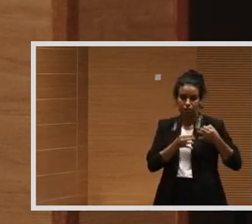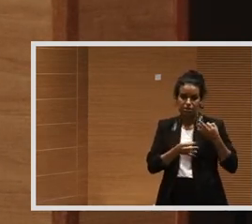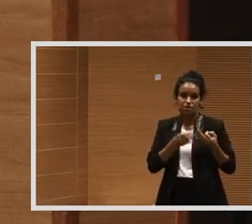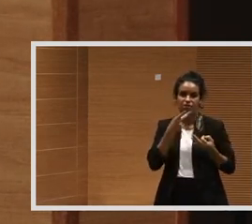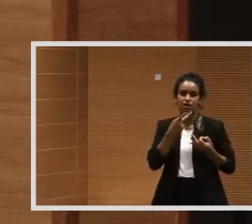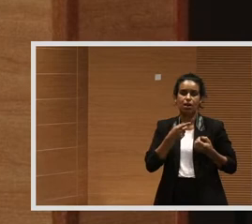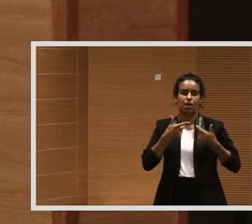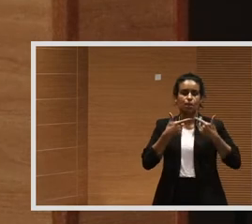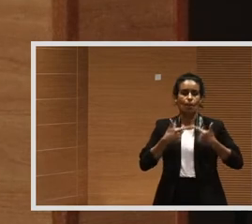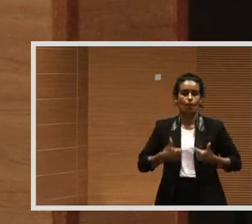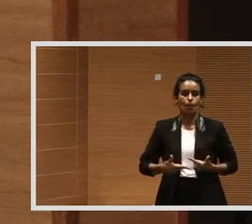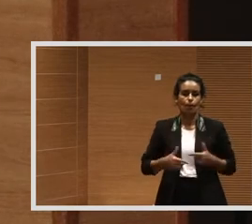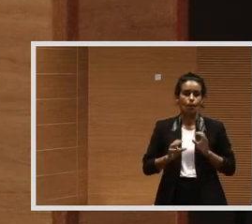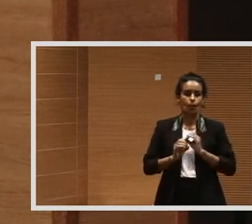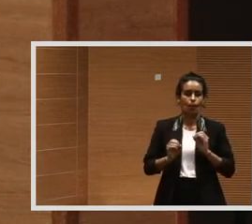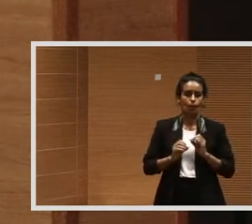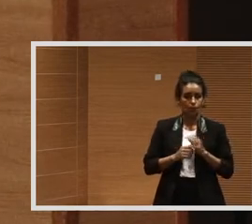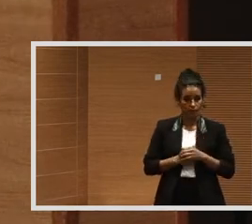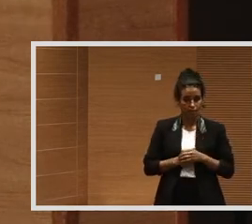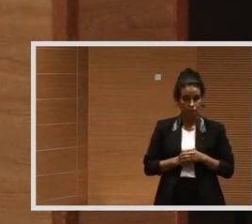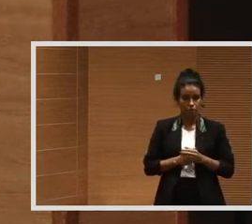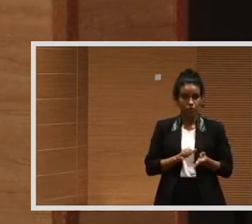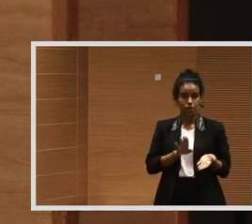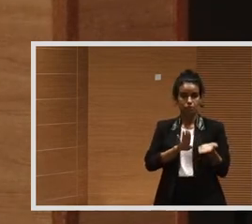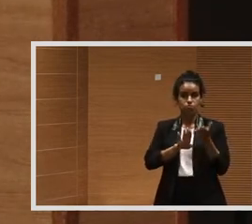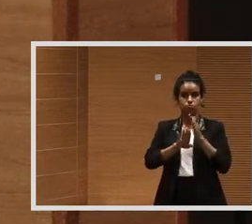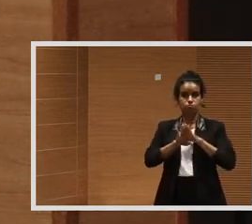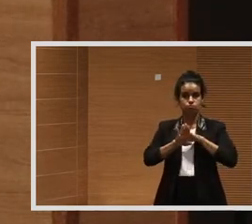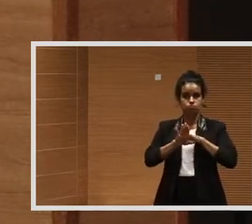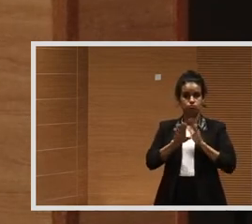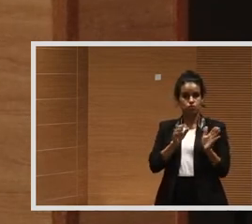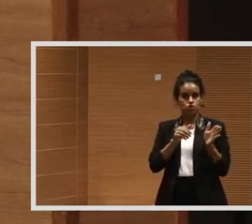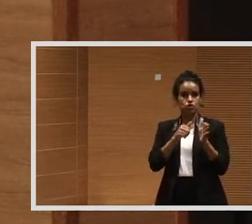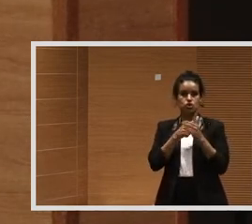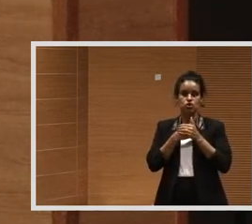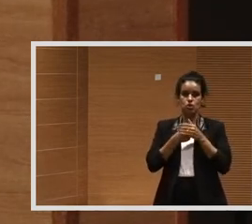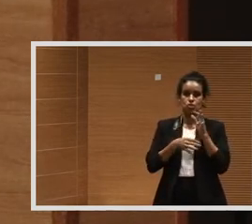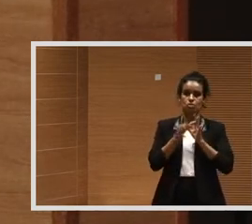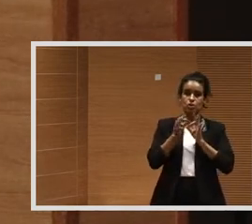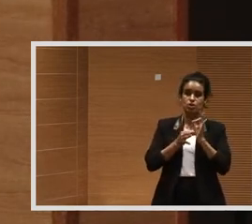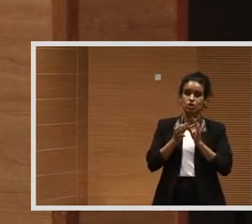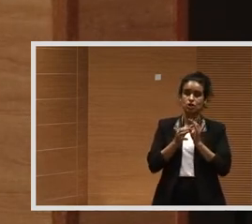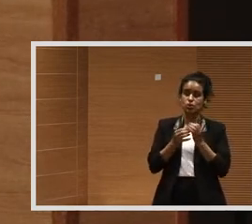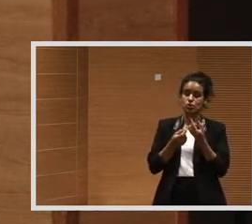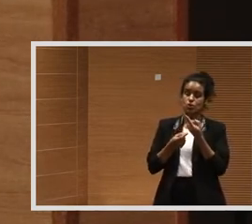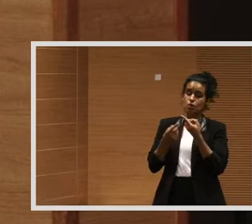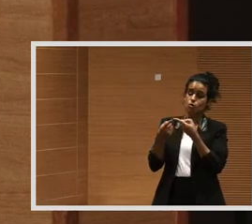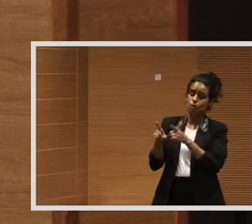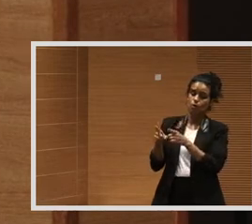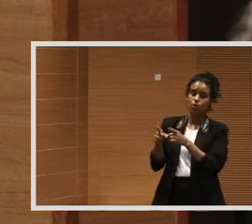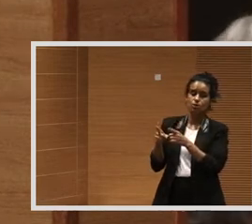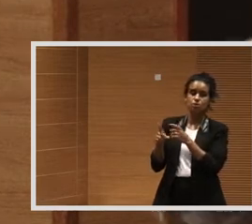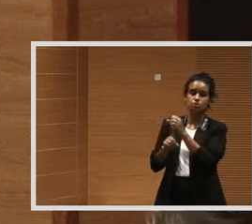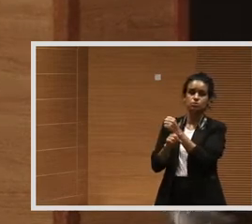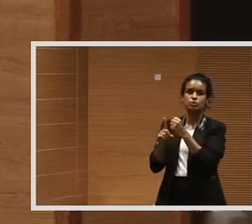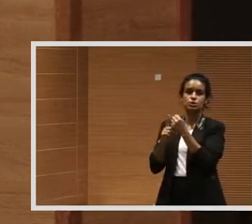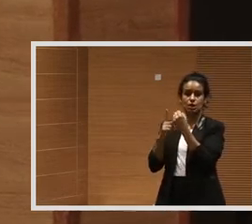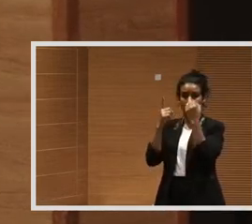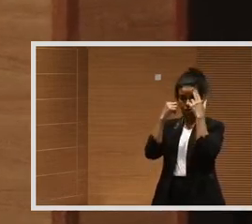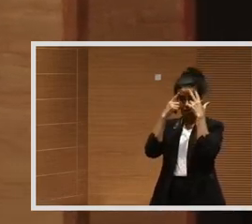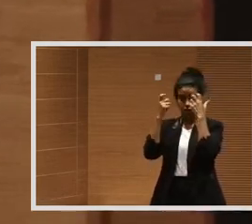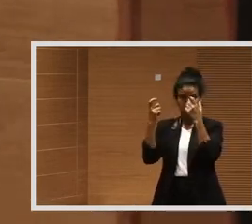neutralidade, escondendo um projeto absurdo de dominação e de violência contra a sociedade. Obrigado. Muito bem,